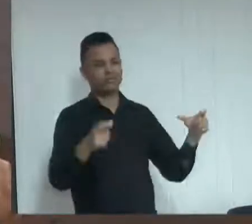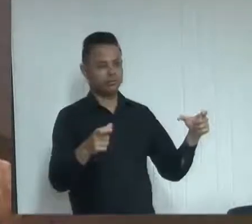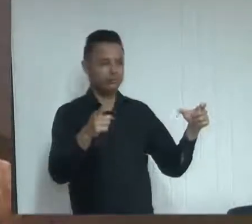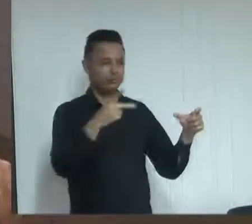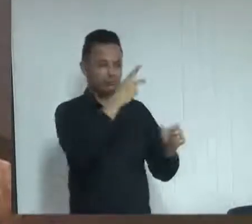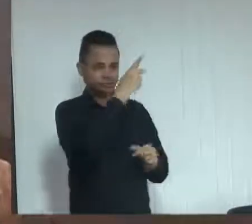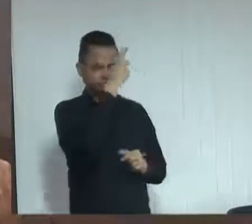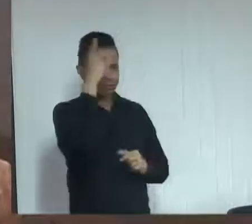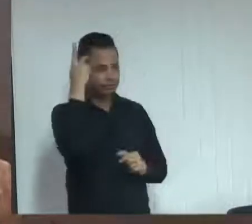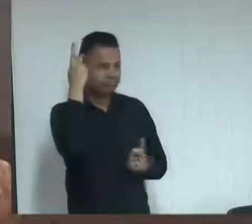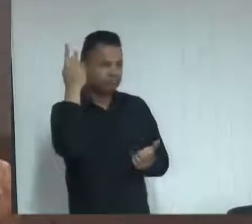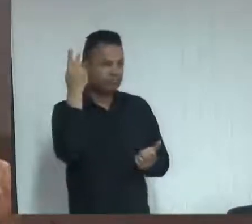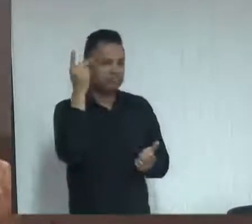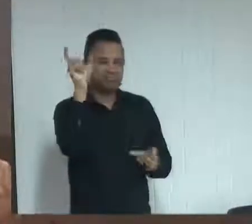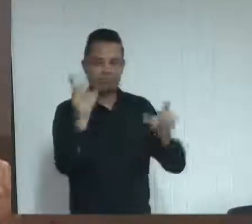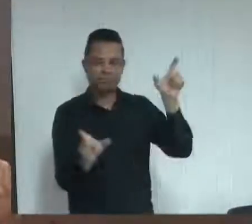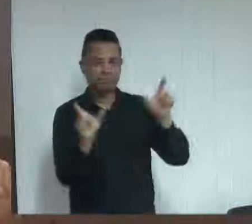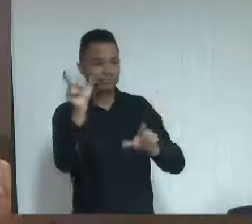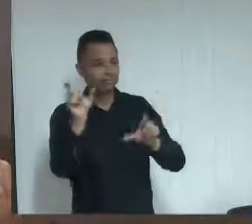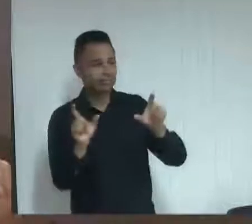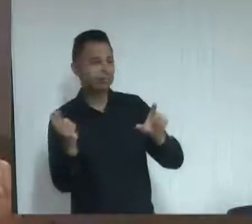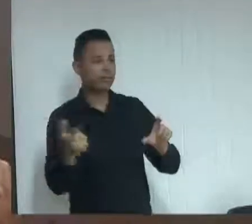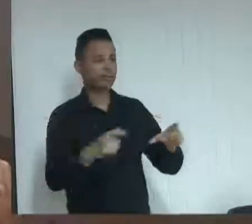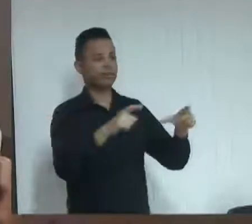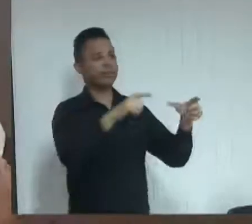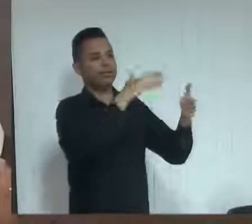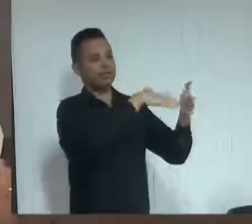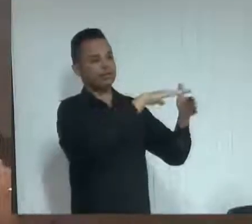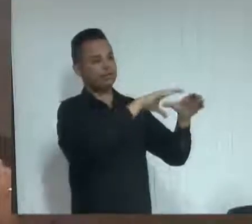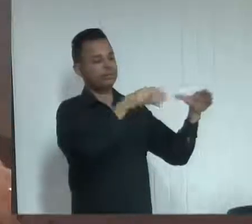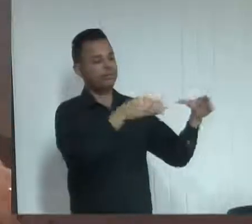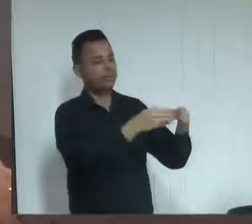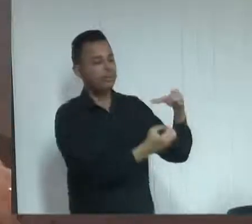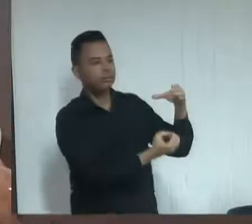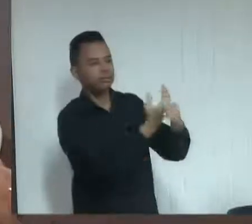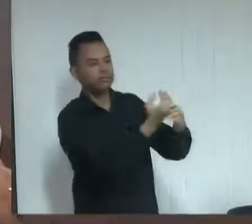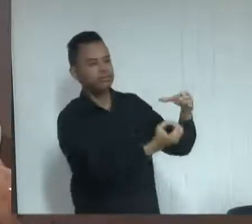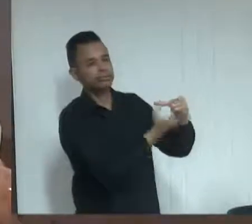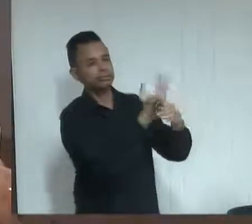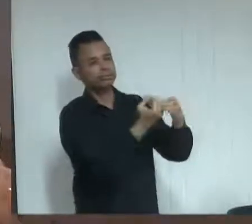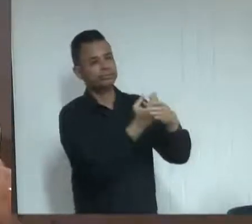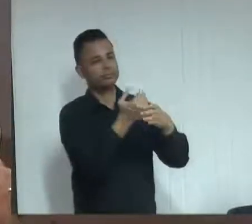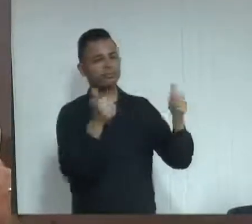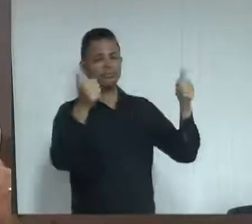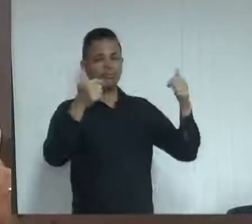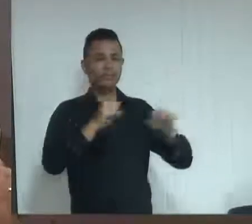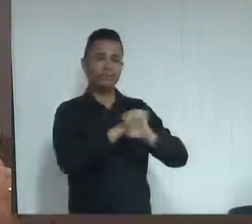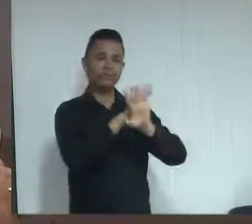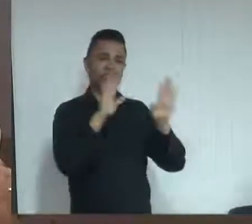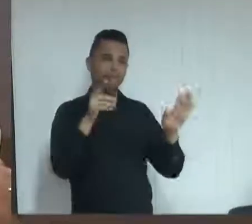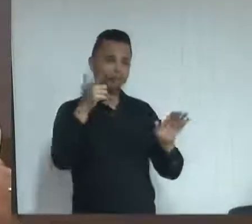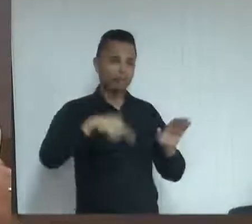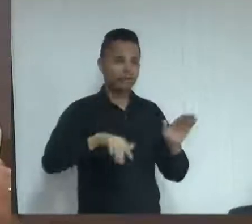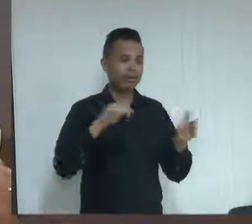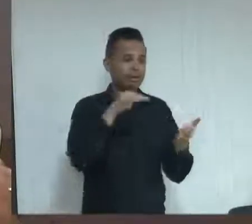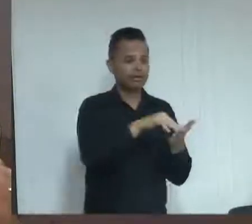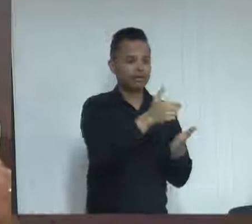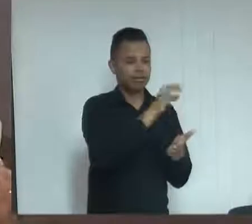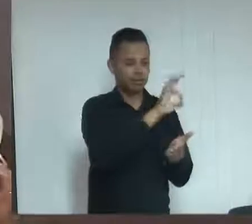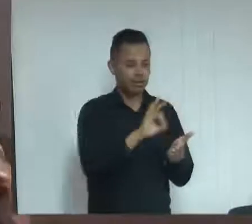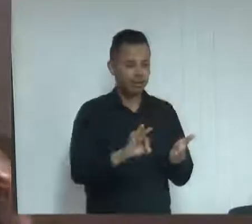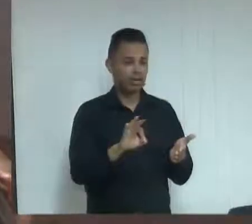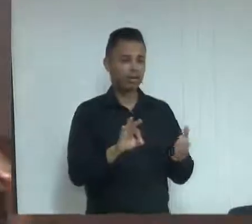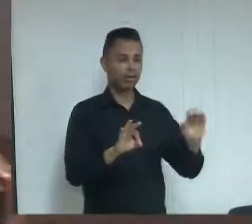maneira capciosa, vamos dizer aqui, né? E eu respeito as outras opiniões, para mim está muito claro. Até 10% pode